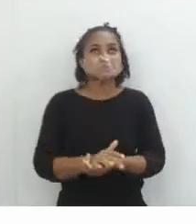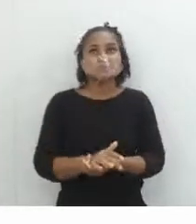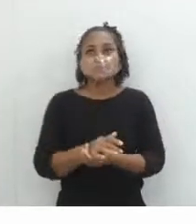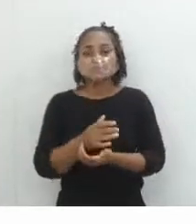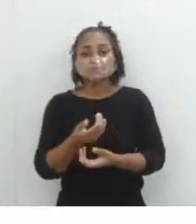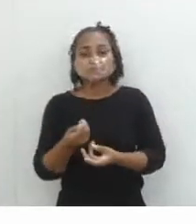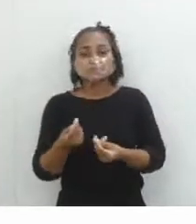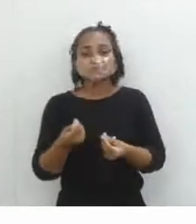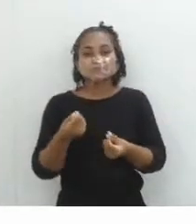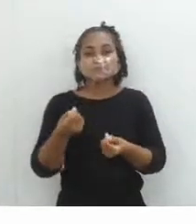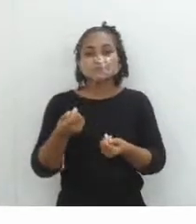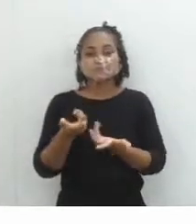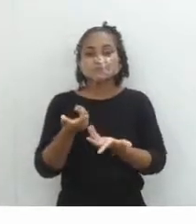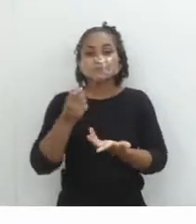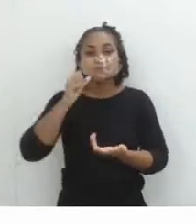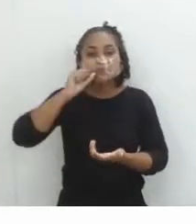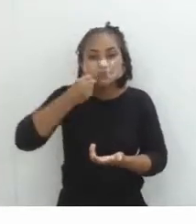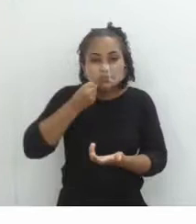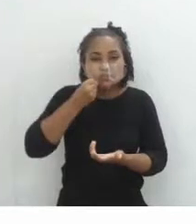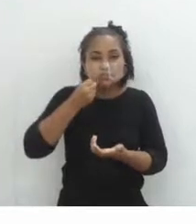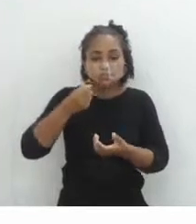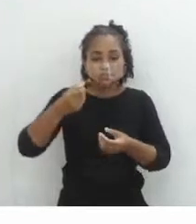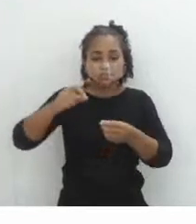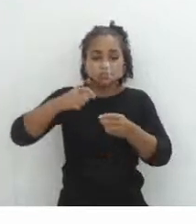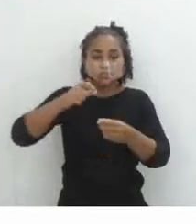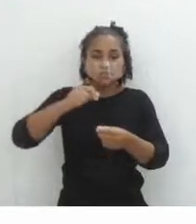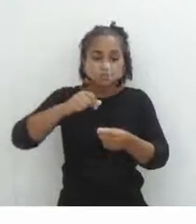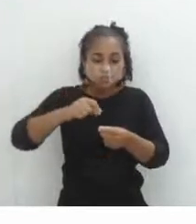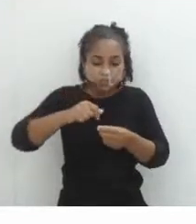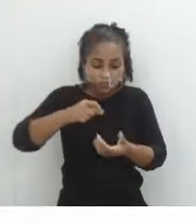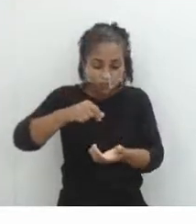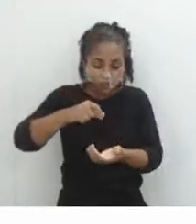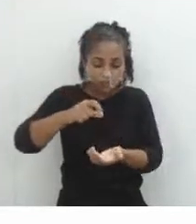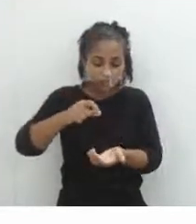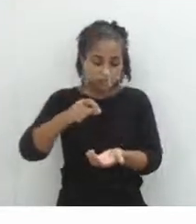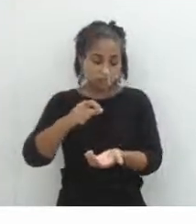aqueles sucos em pó, ao dissolver na